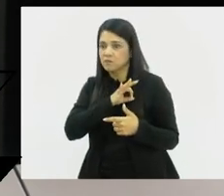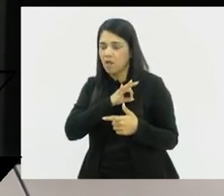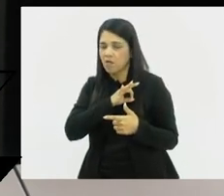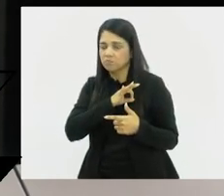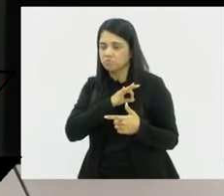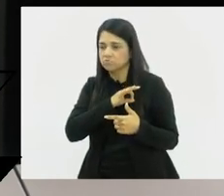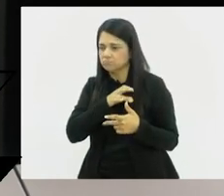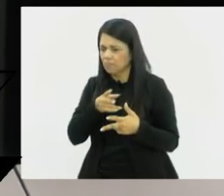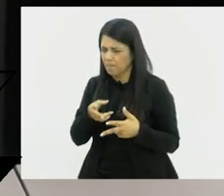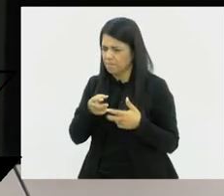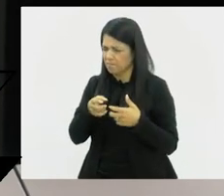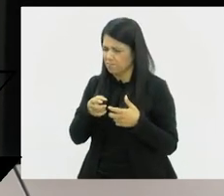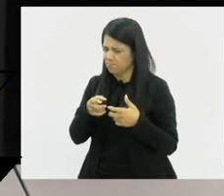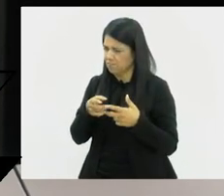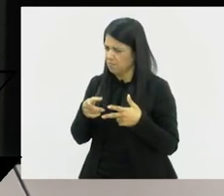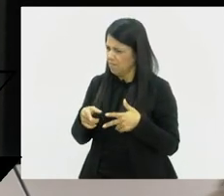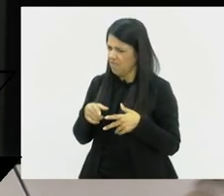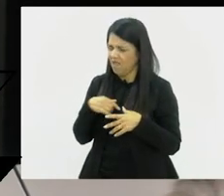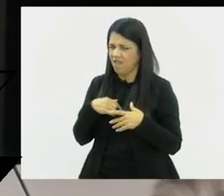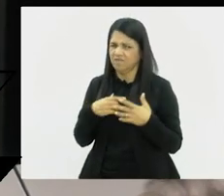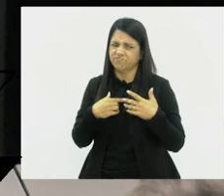menor. E